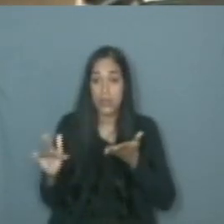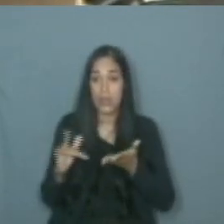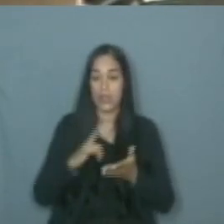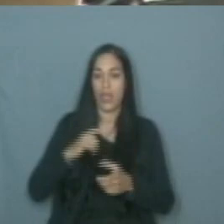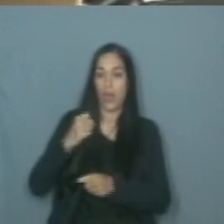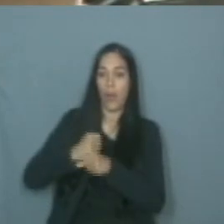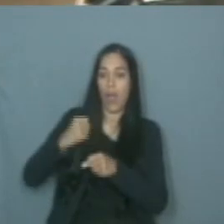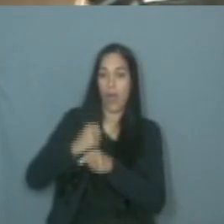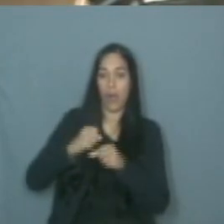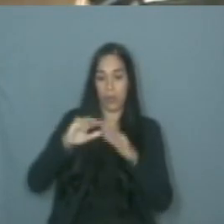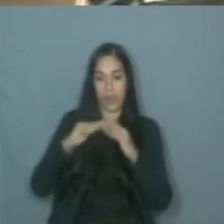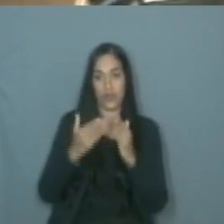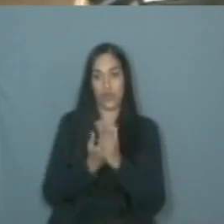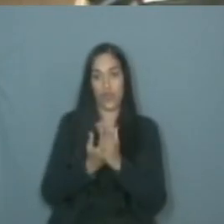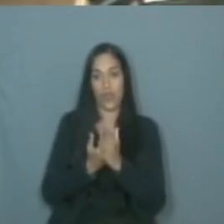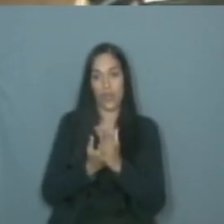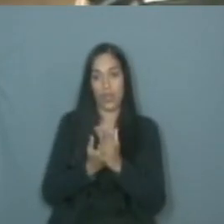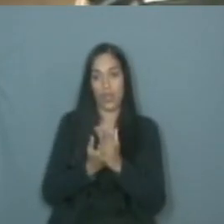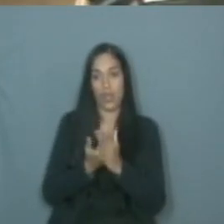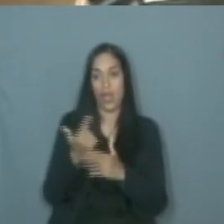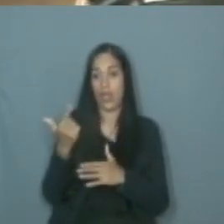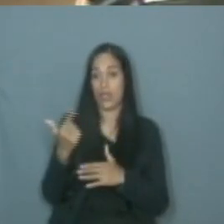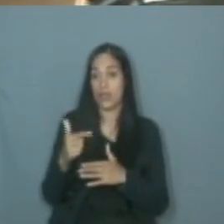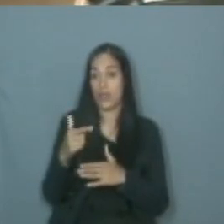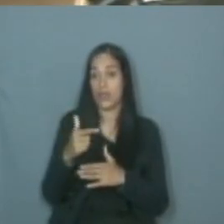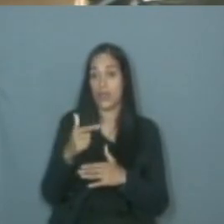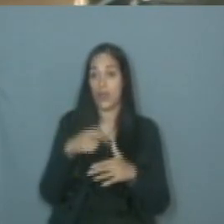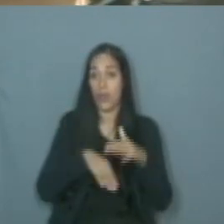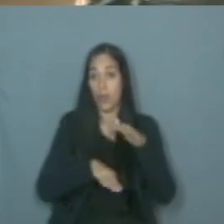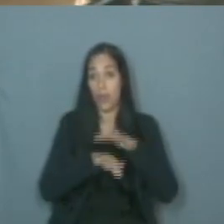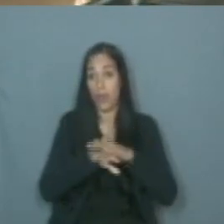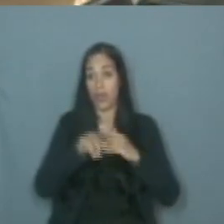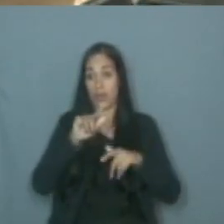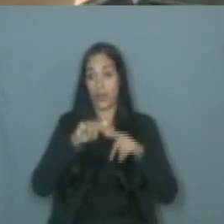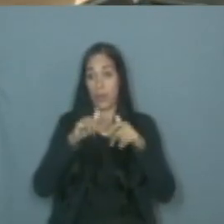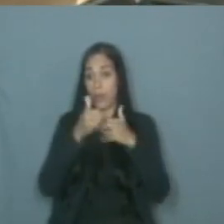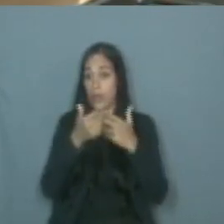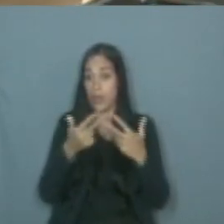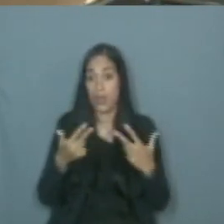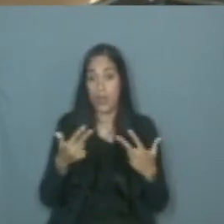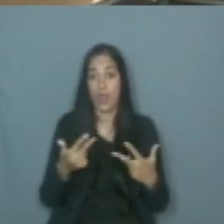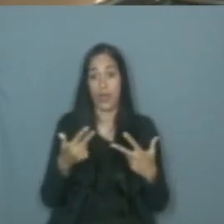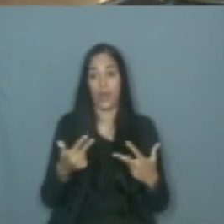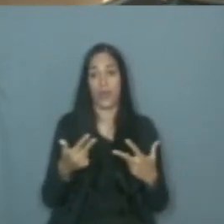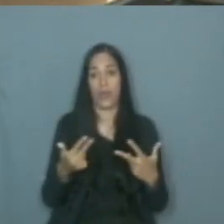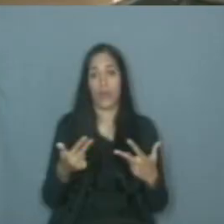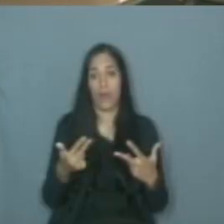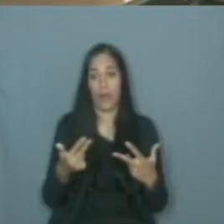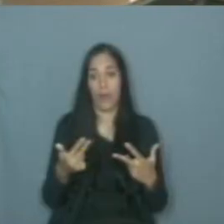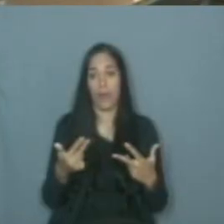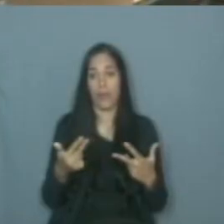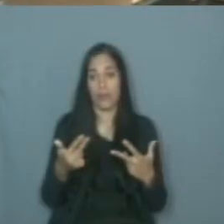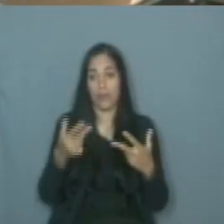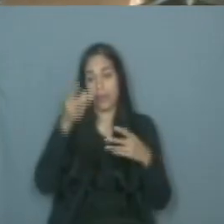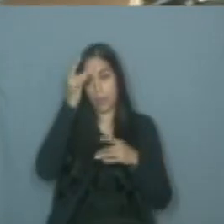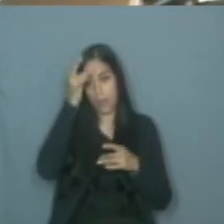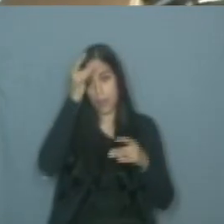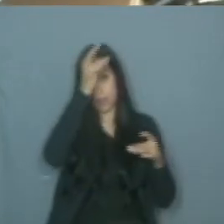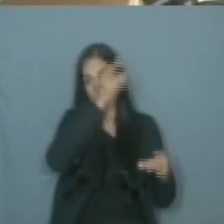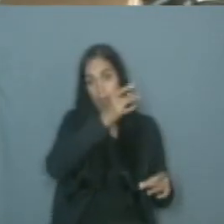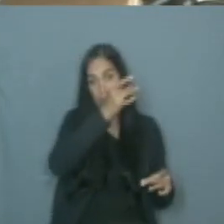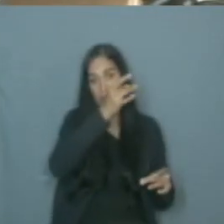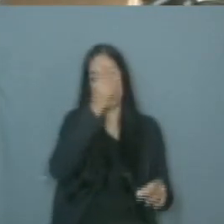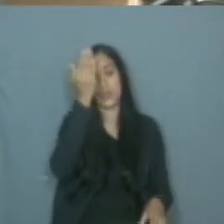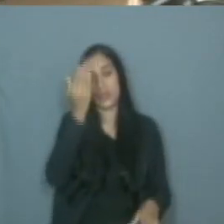numa escola que não tem um lugar para guardar o material da obra. Então, fica aqui minha parte dizer que